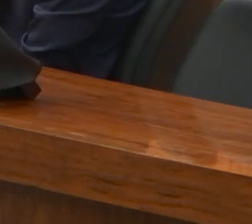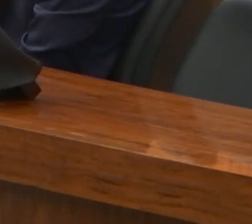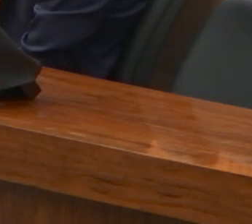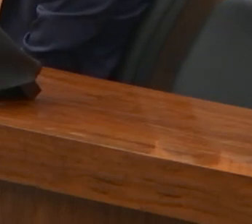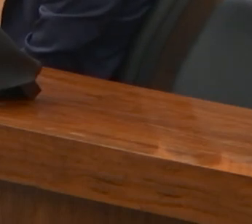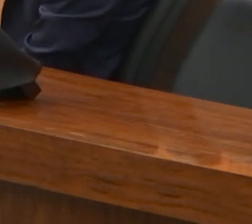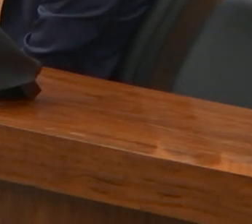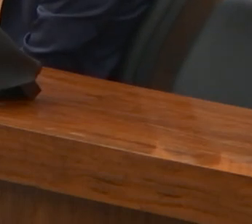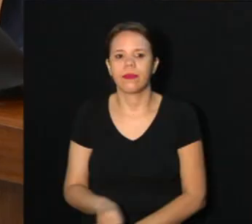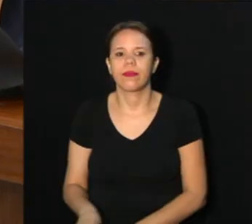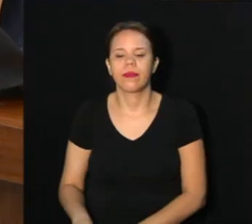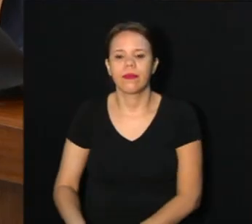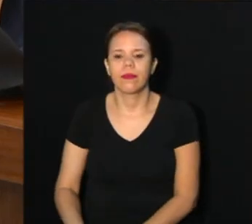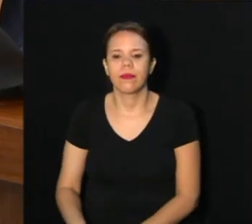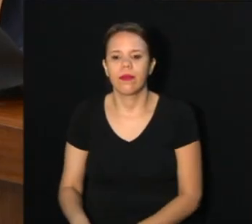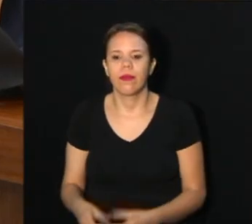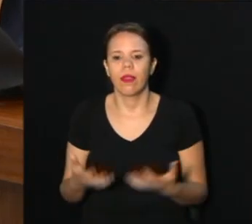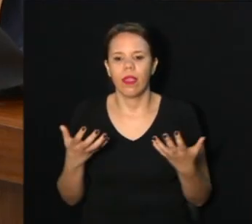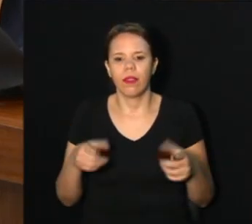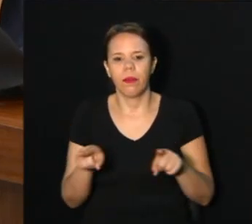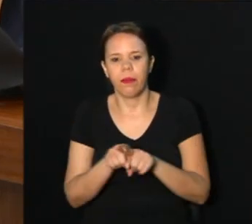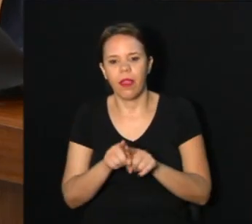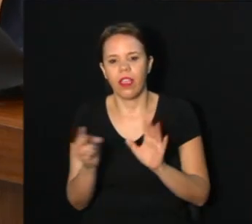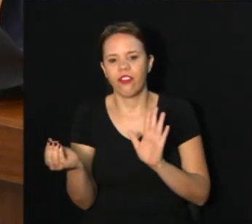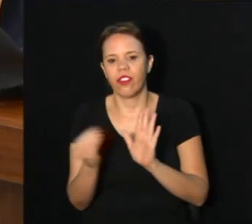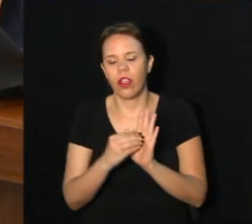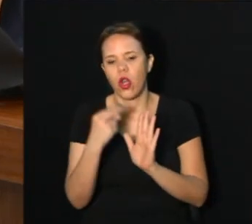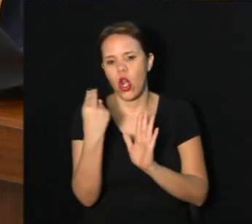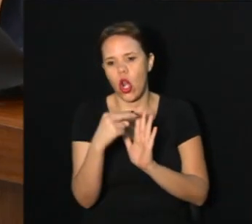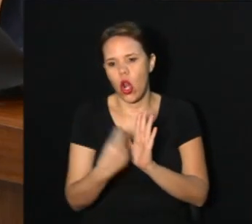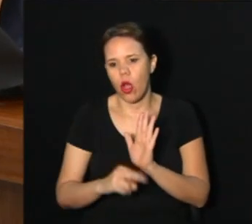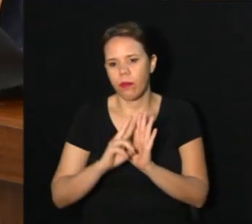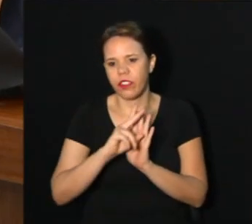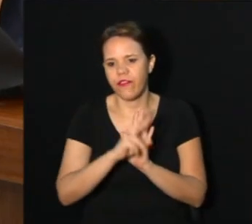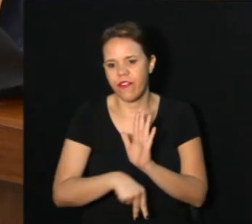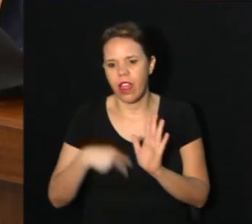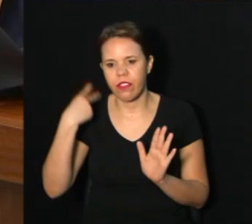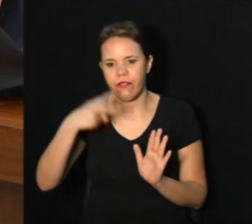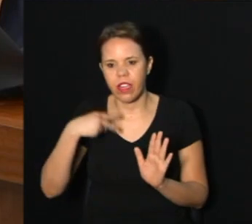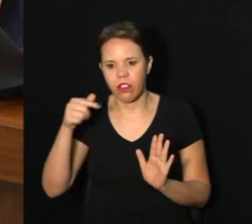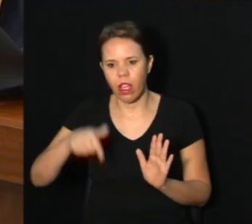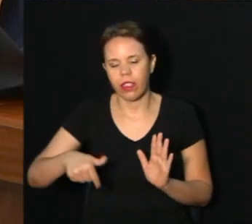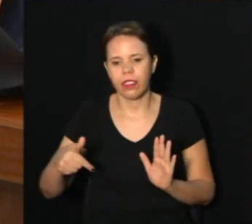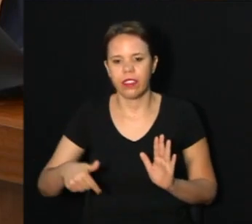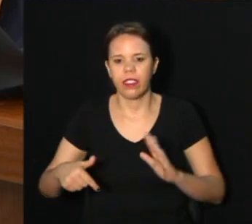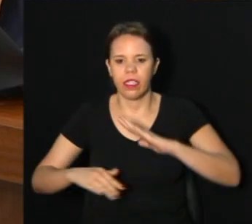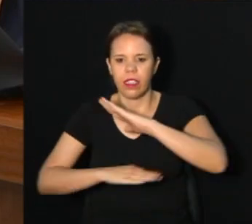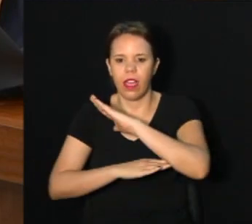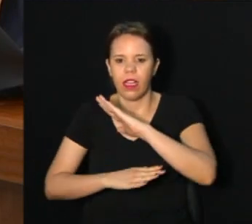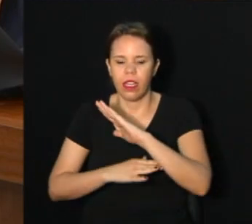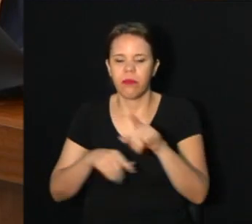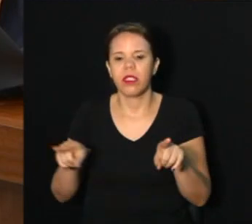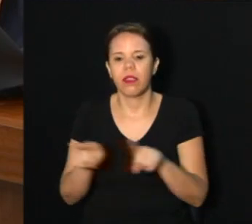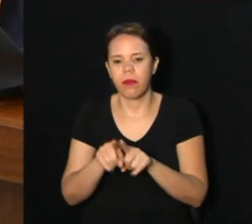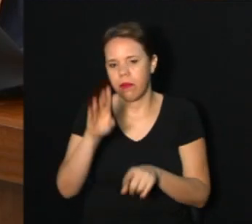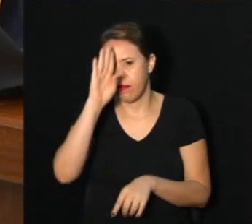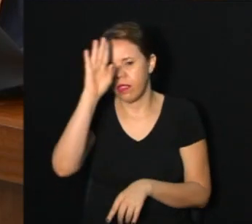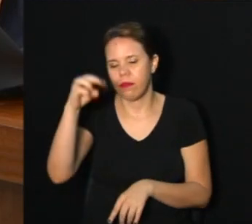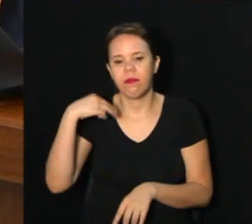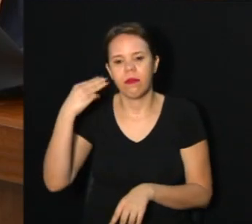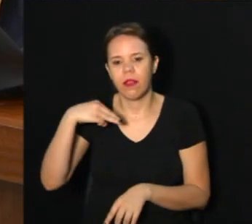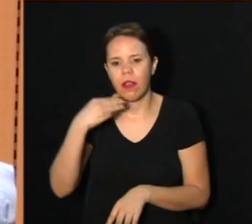Bernardelli, vereador Nelson Osseri, vereador Luiz Carlos Rossini. Então, em razão da importância do tema, eu já passo a